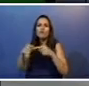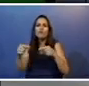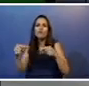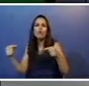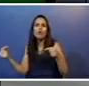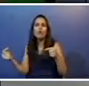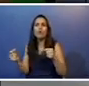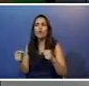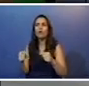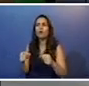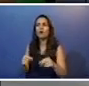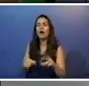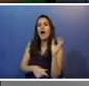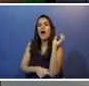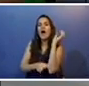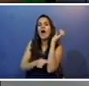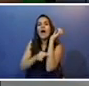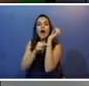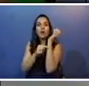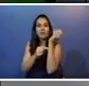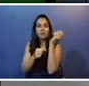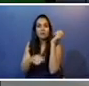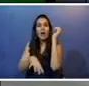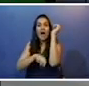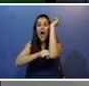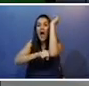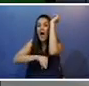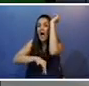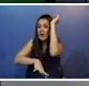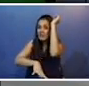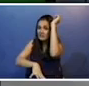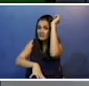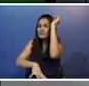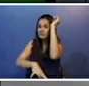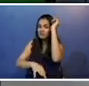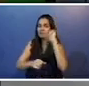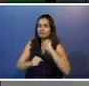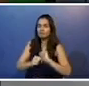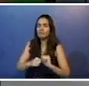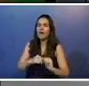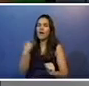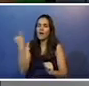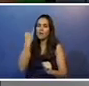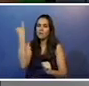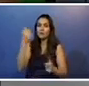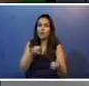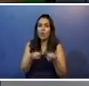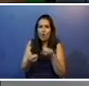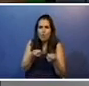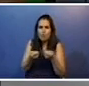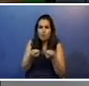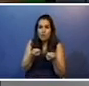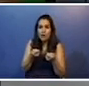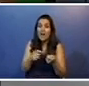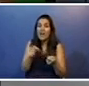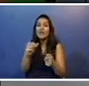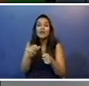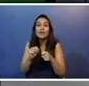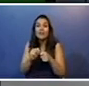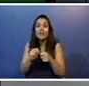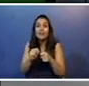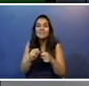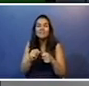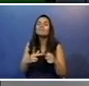caules, flores e raízes de plantas, tá? Então, por isso que é importante este controle. E quem que faz este